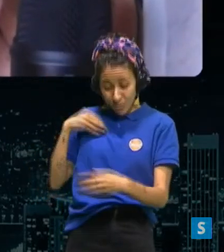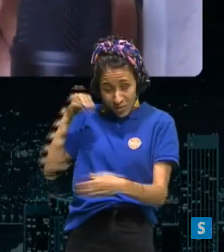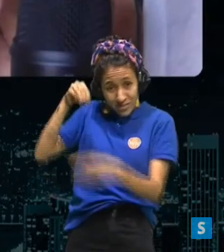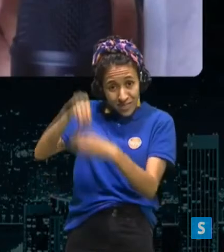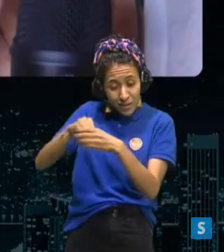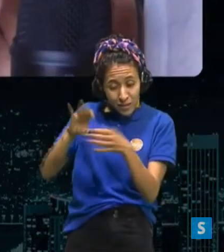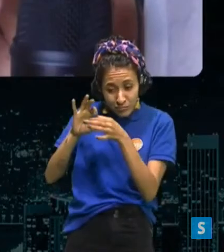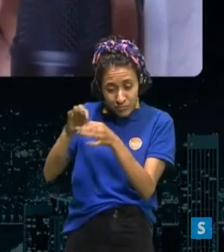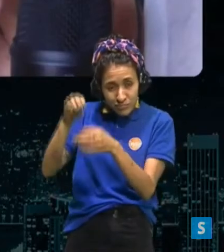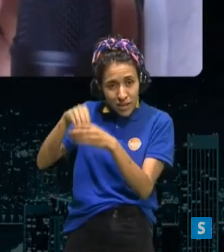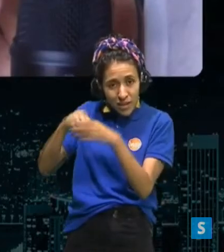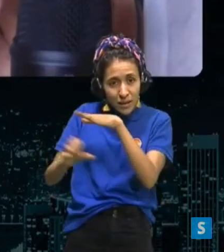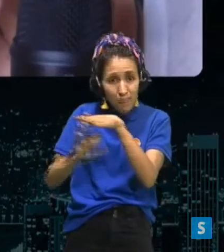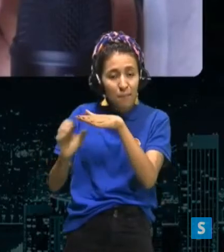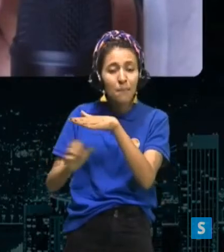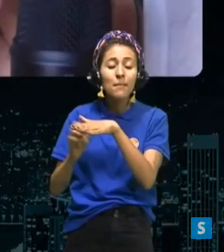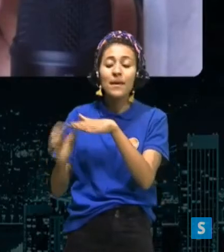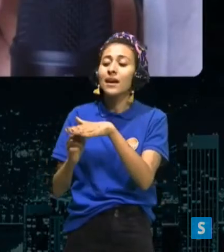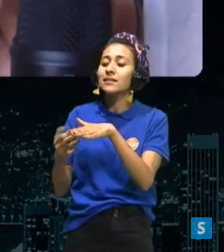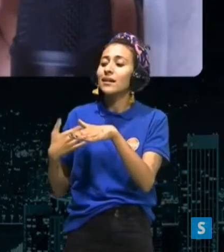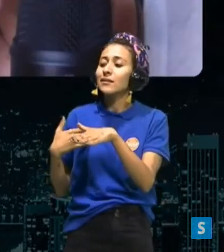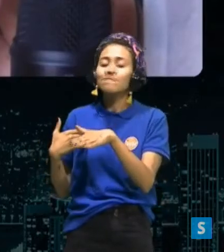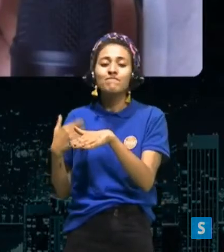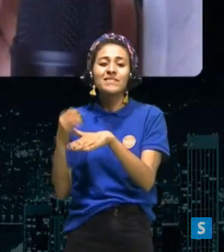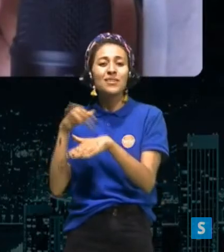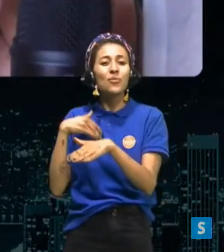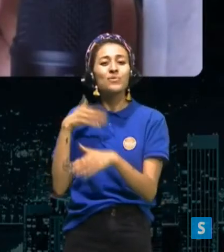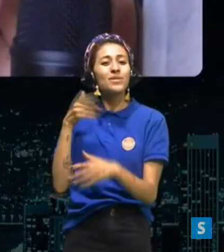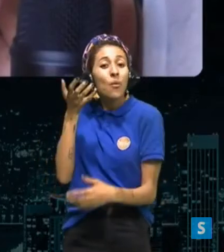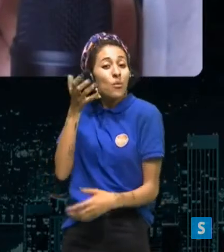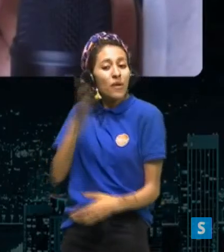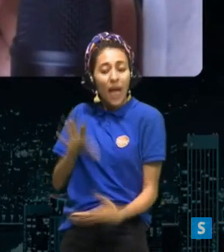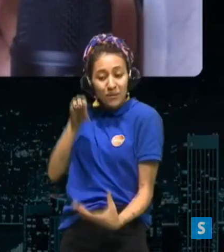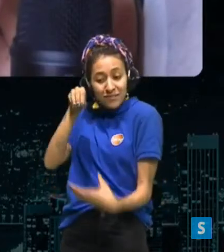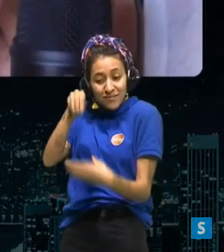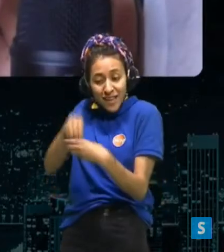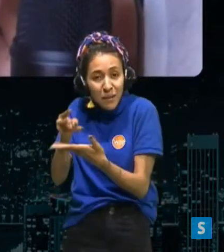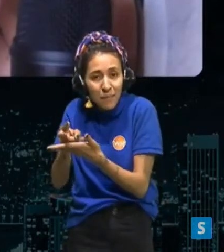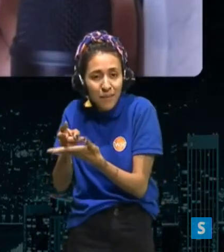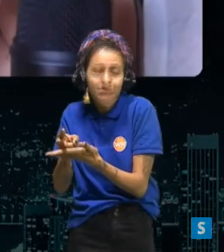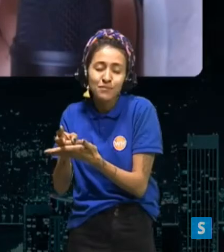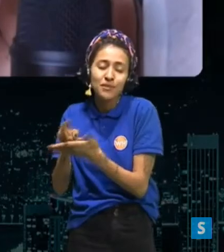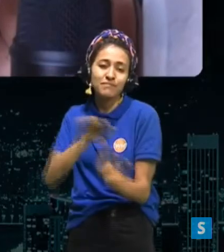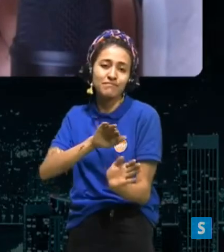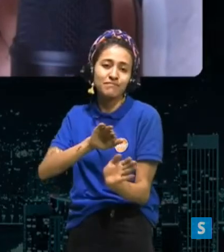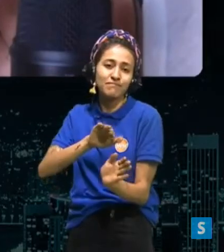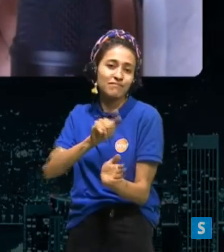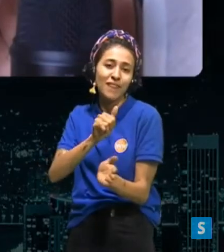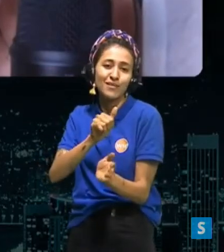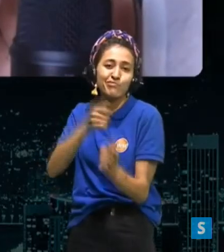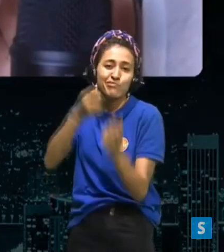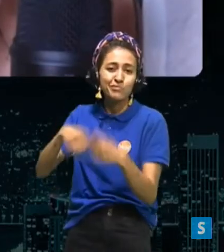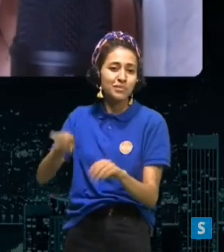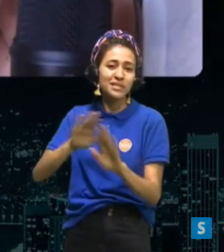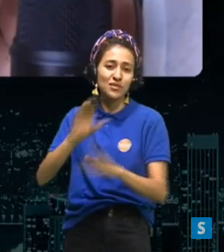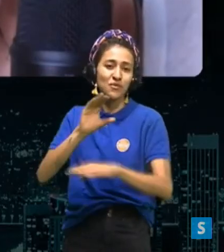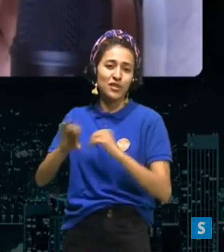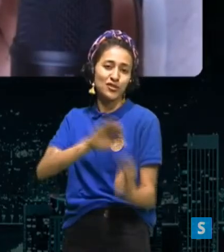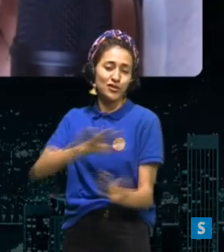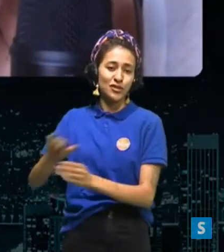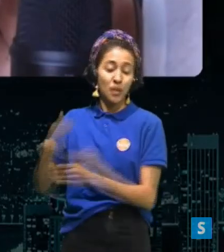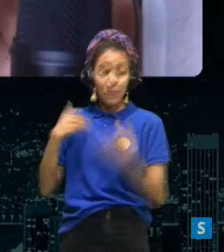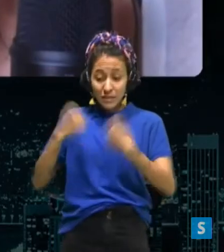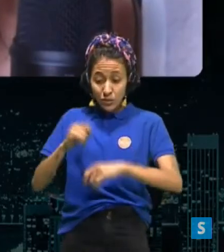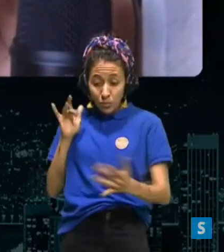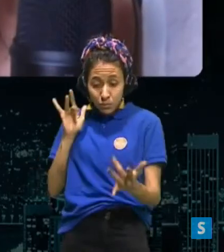a decisão difícil que é deixar passar e seria ótimo na planilha de dizer que a gente está envolvido com isso mas é mais